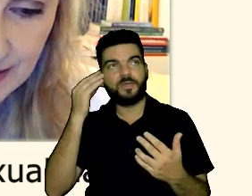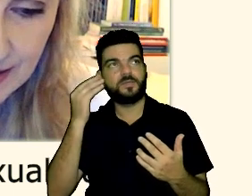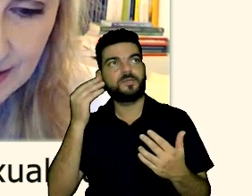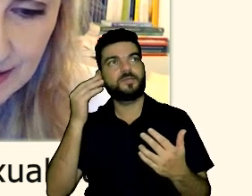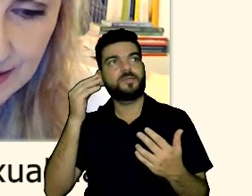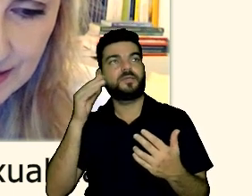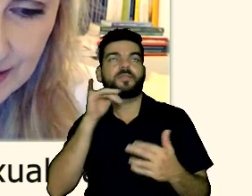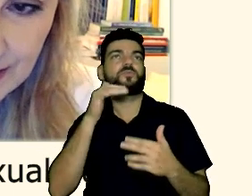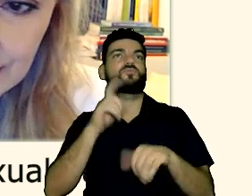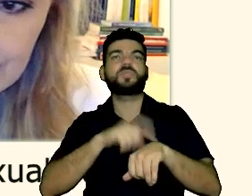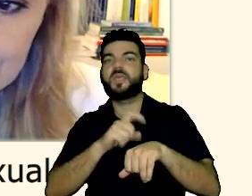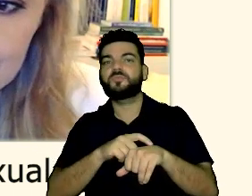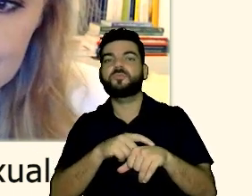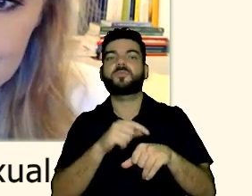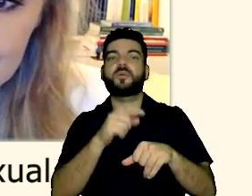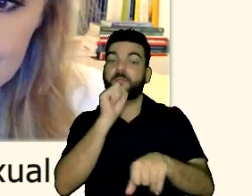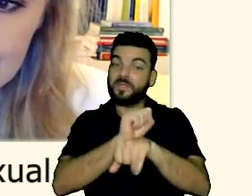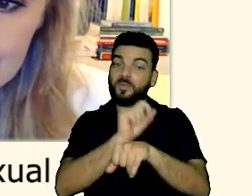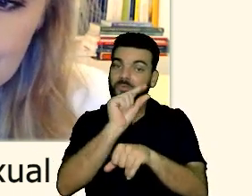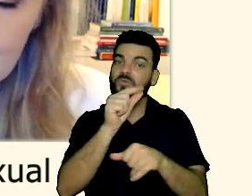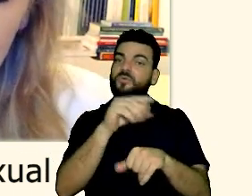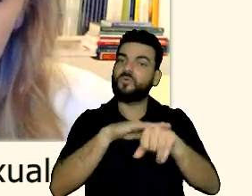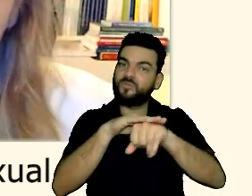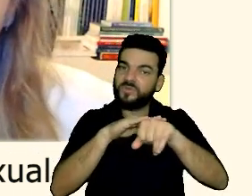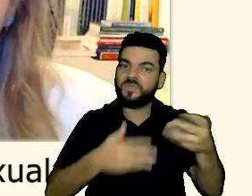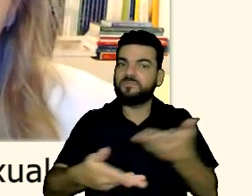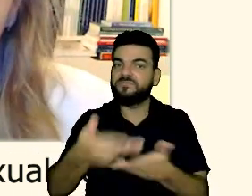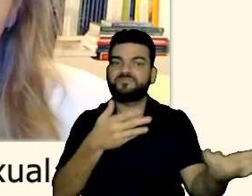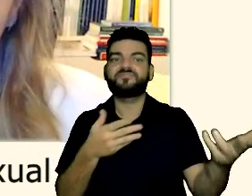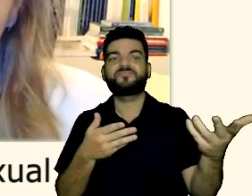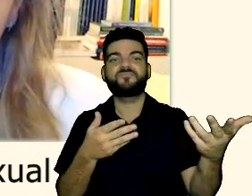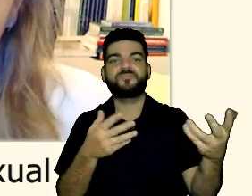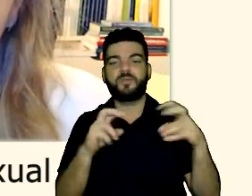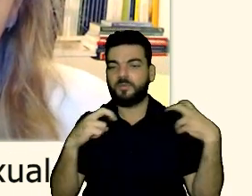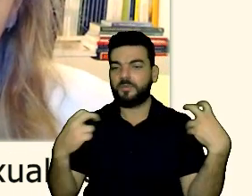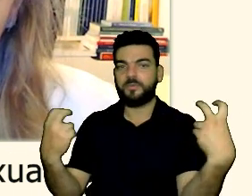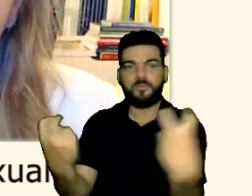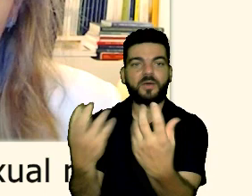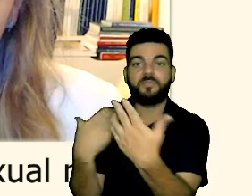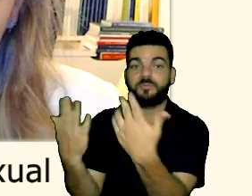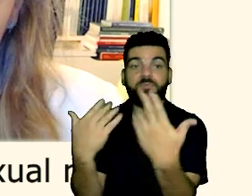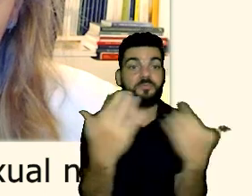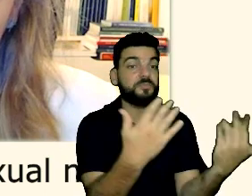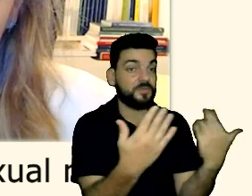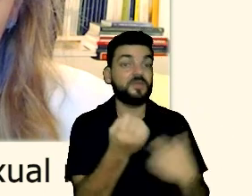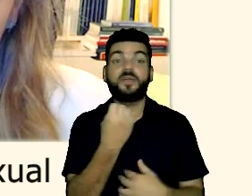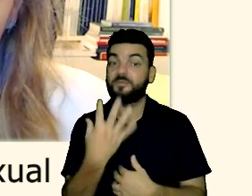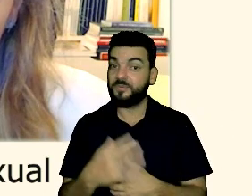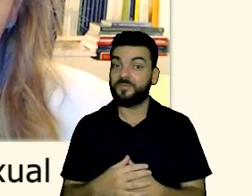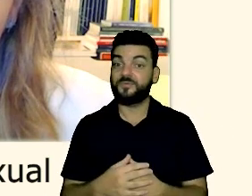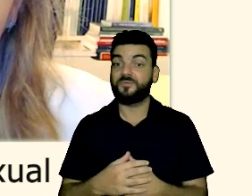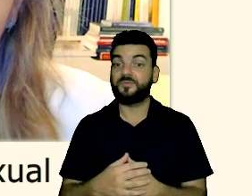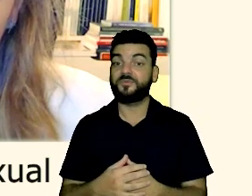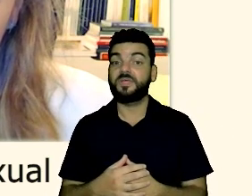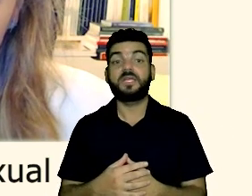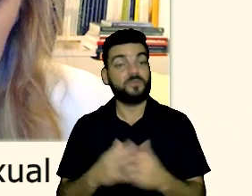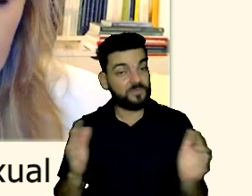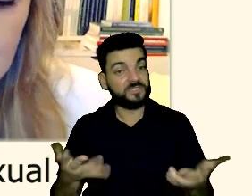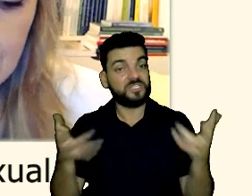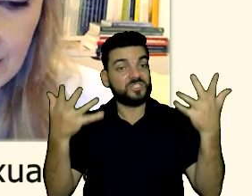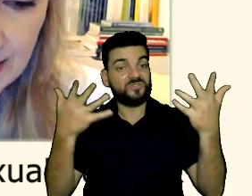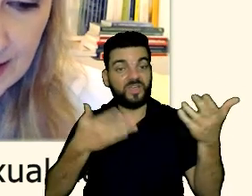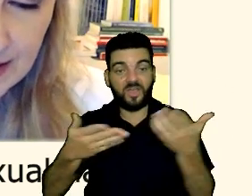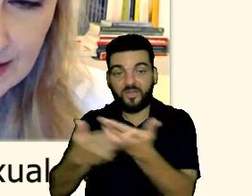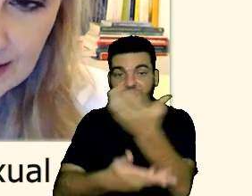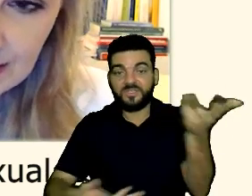pensando no papel do gestor, trazer esses momentos, né, para a equipe, um momento de 10 minutos, uma vez a cada 15 dias, por exemplo,